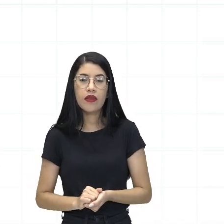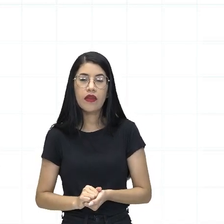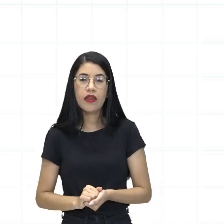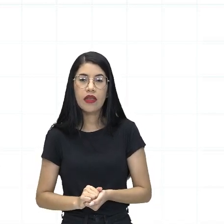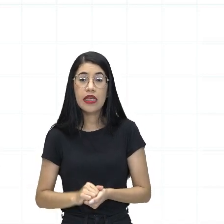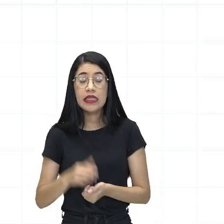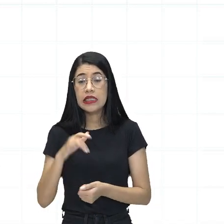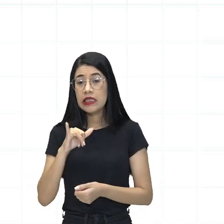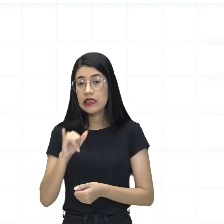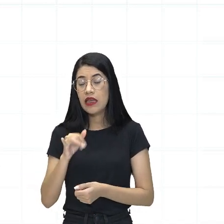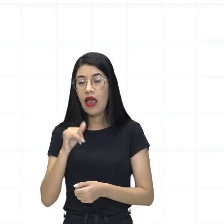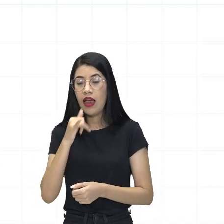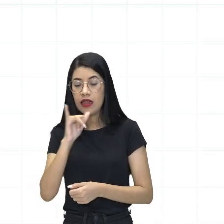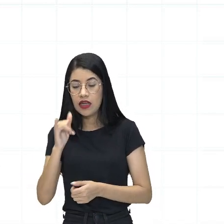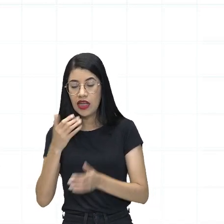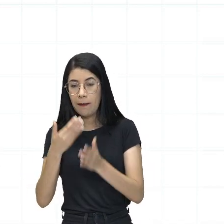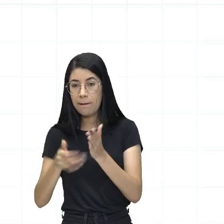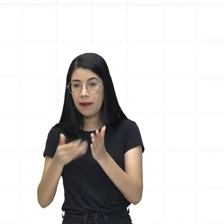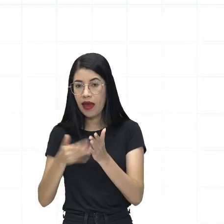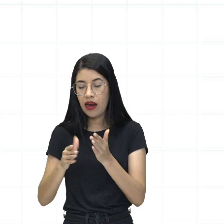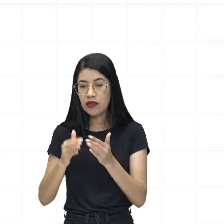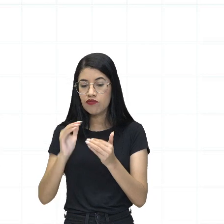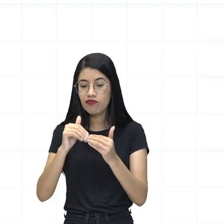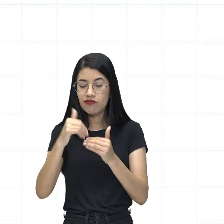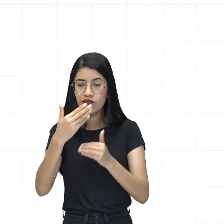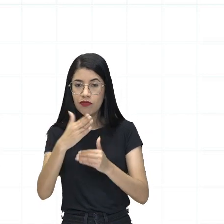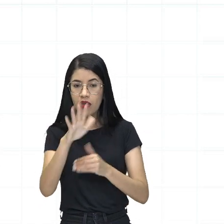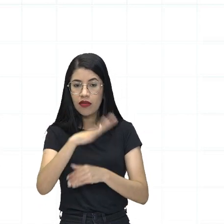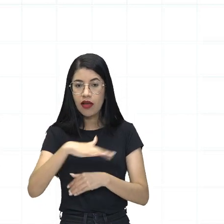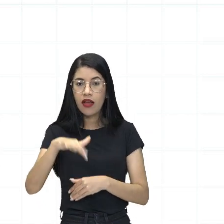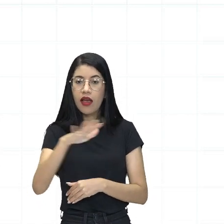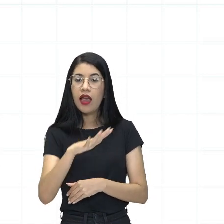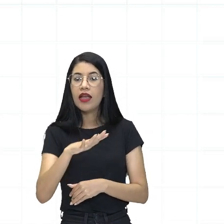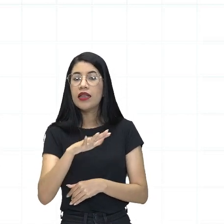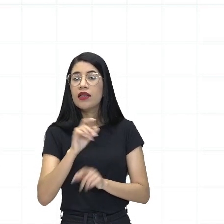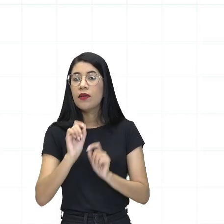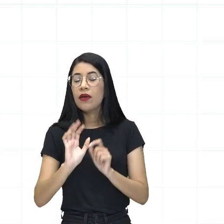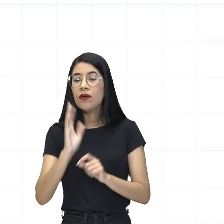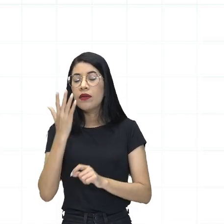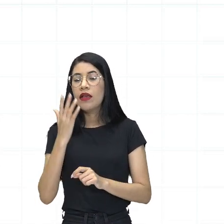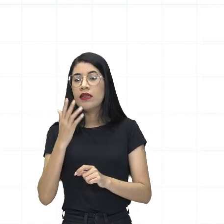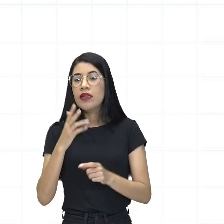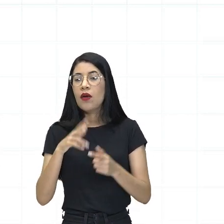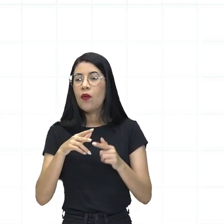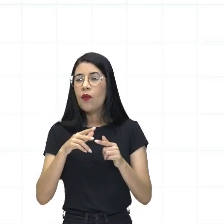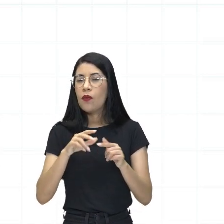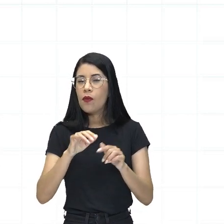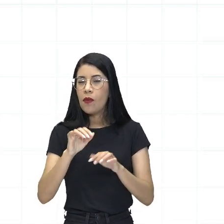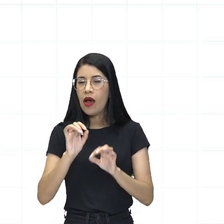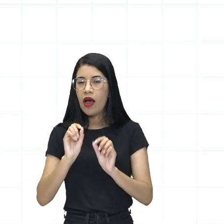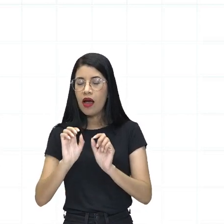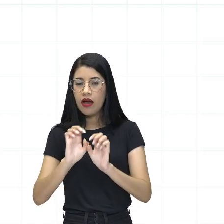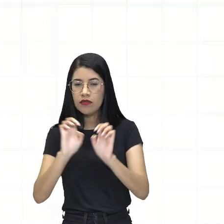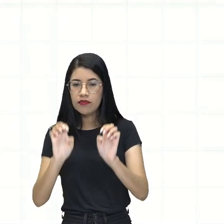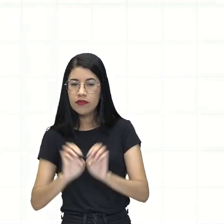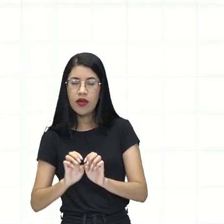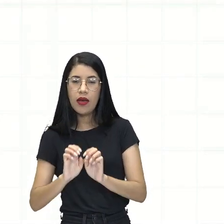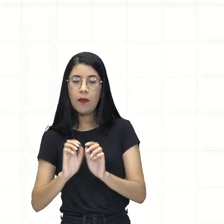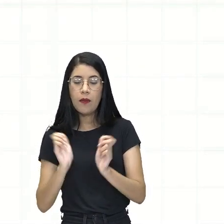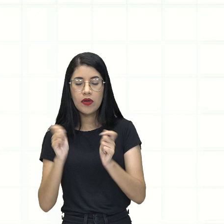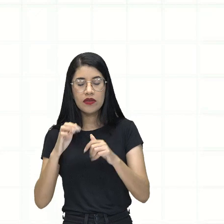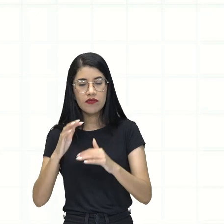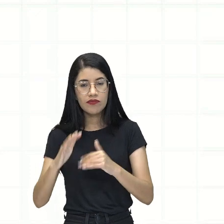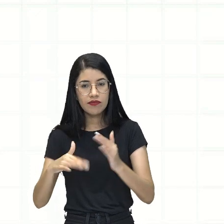dessa energia excedente para o ambiente, todo esse mecanismo fez com que houvesse ali o